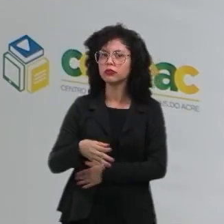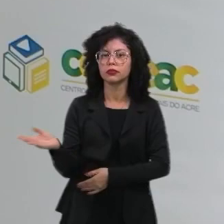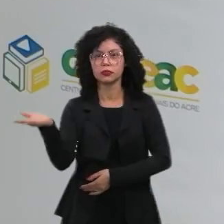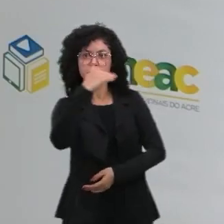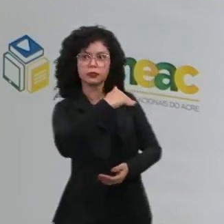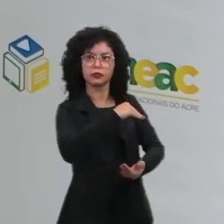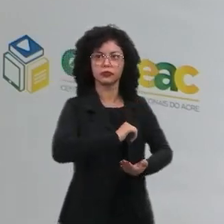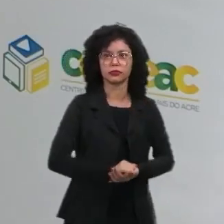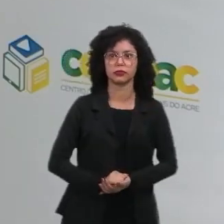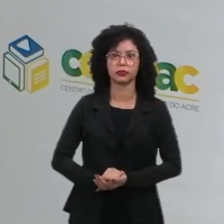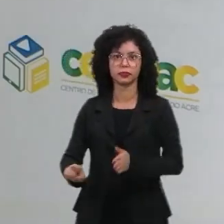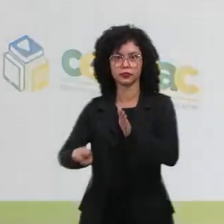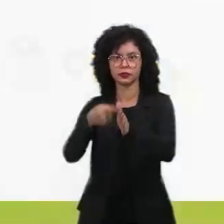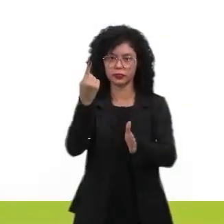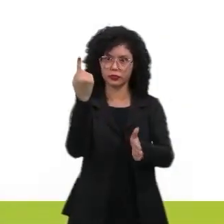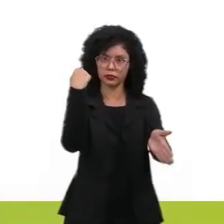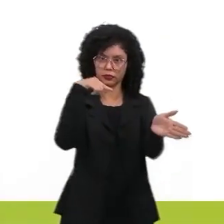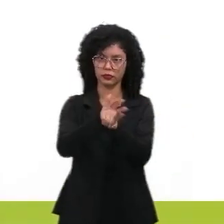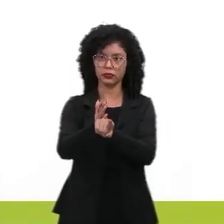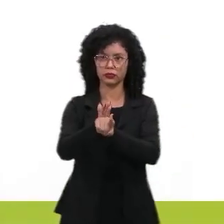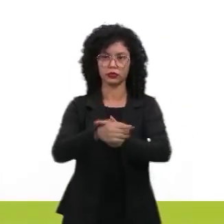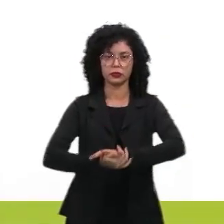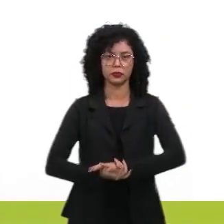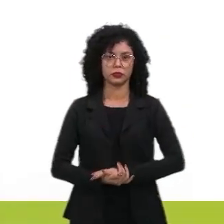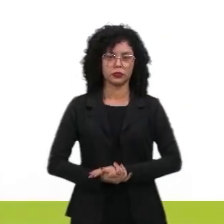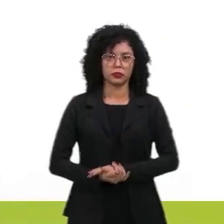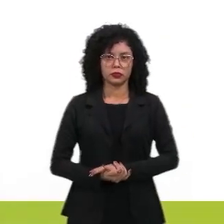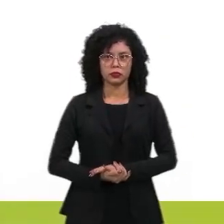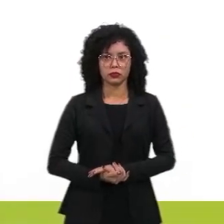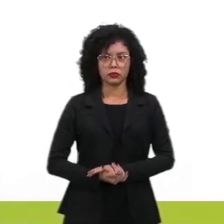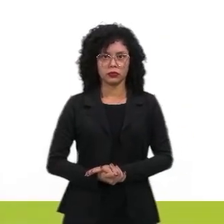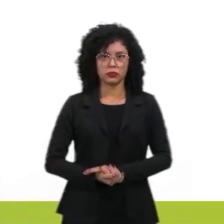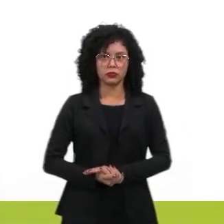lá. Vamos para a primeira questão para a gente começar a trabalhar esses conceitos.